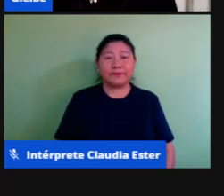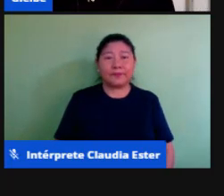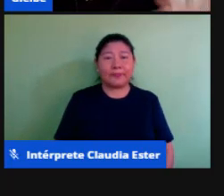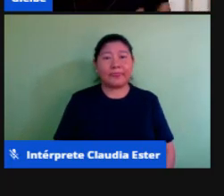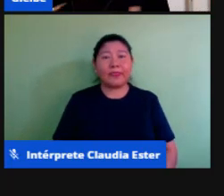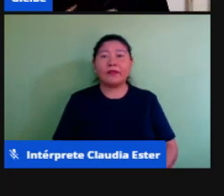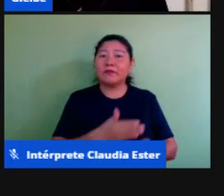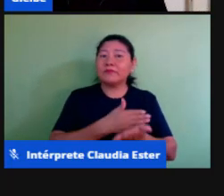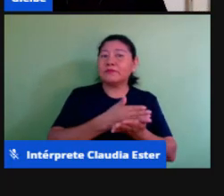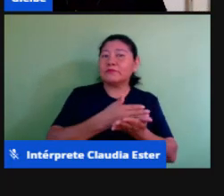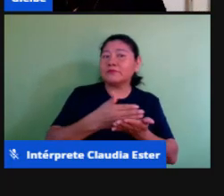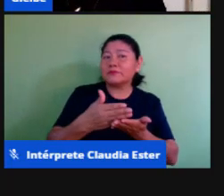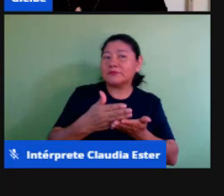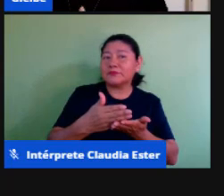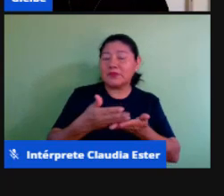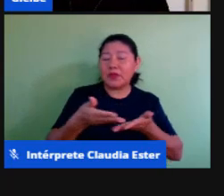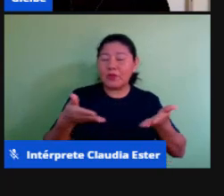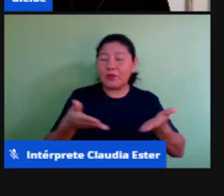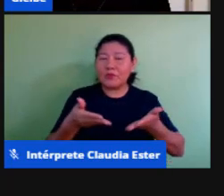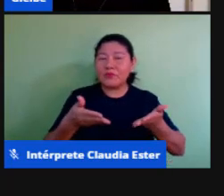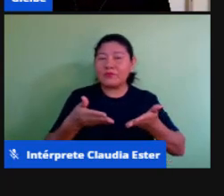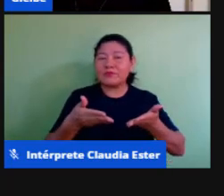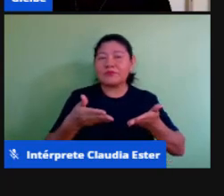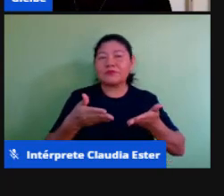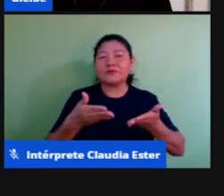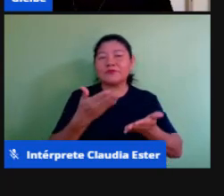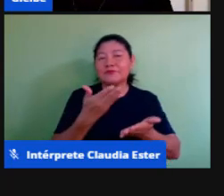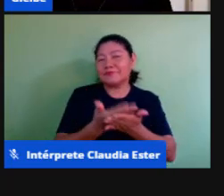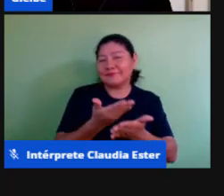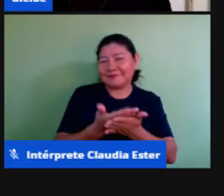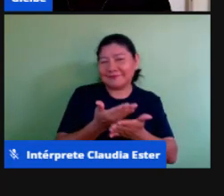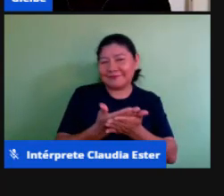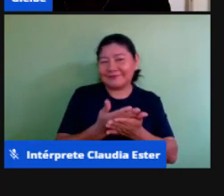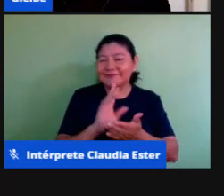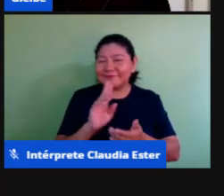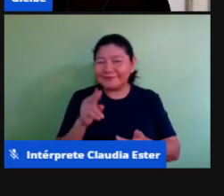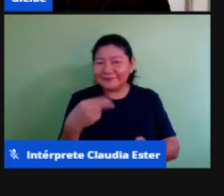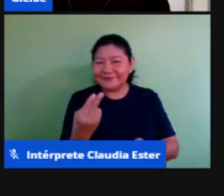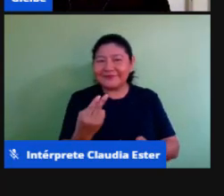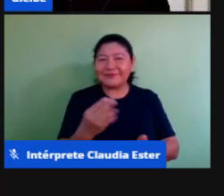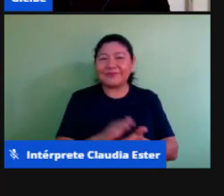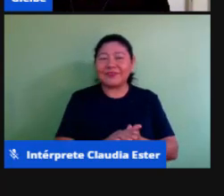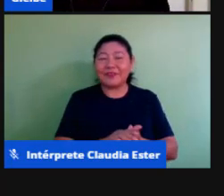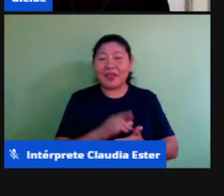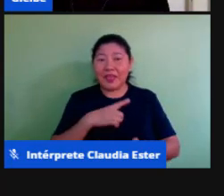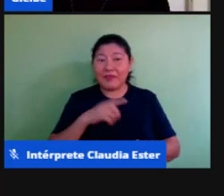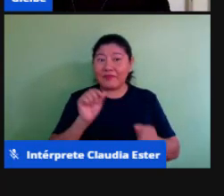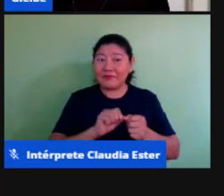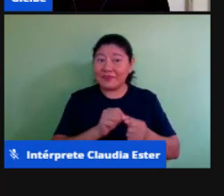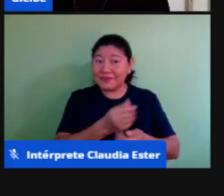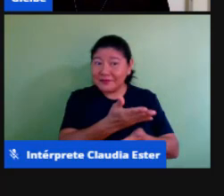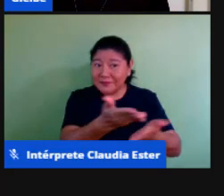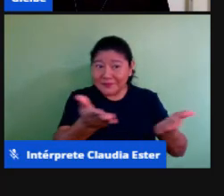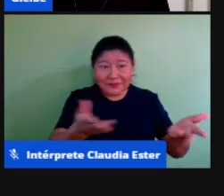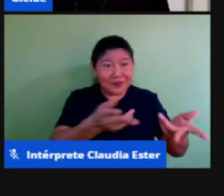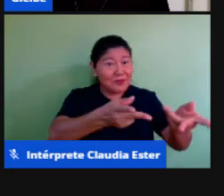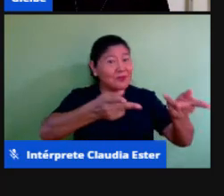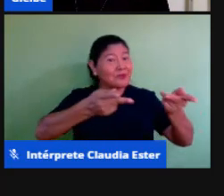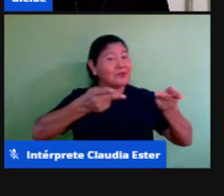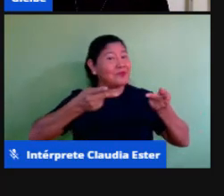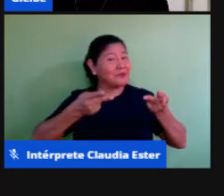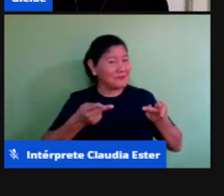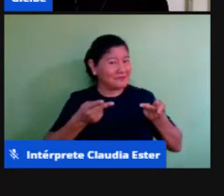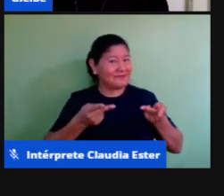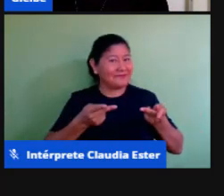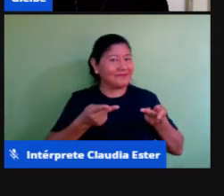Para começar o nosso trabalho, eu vou fazer um convite para vocês, tá? Vou fazer um convite para